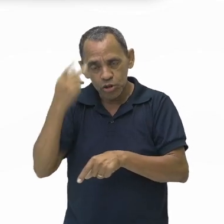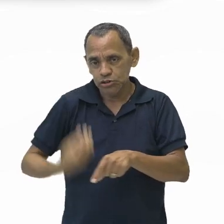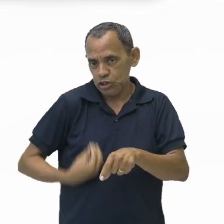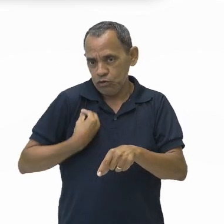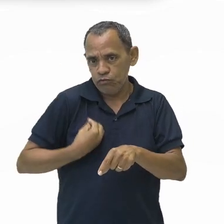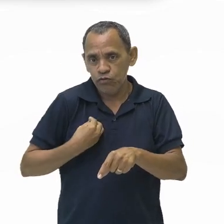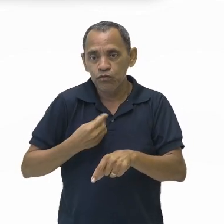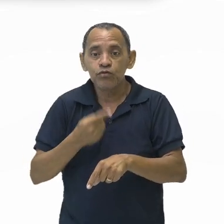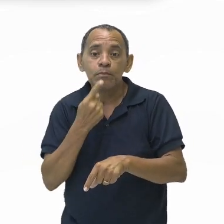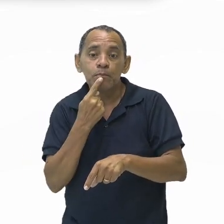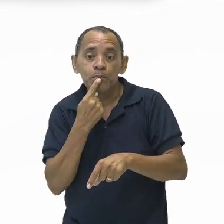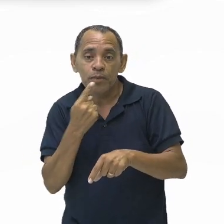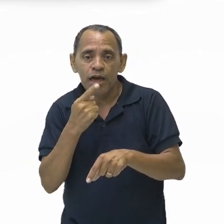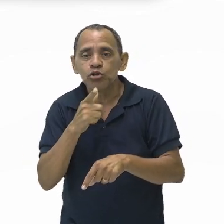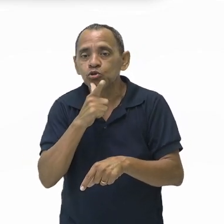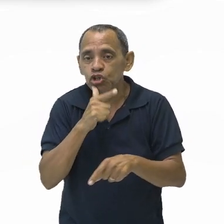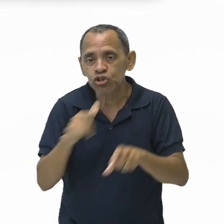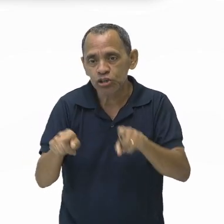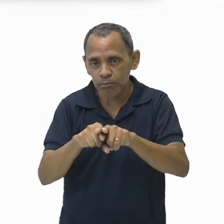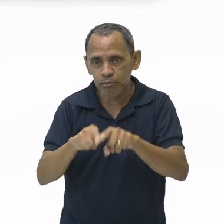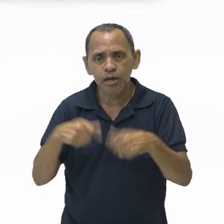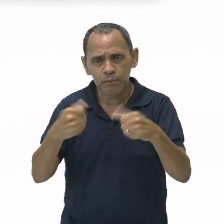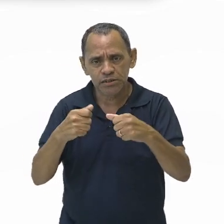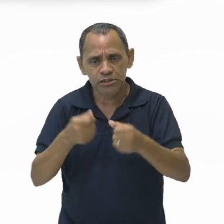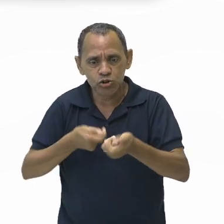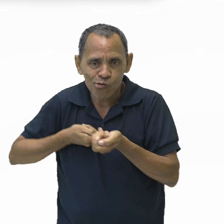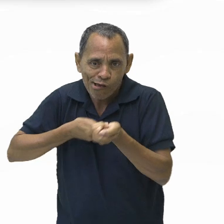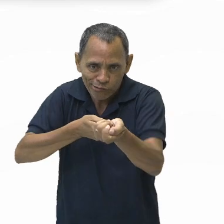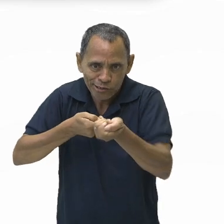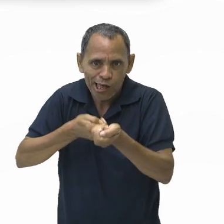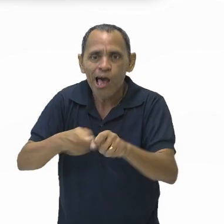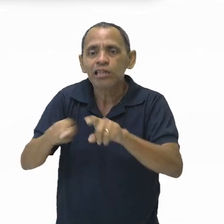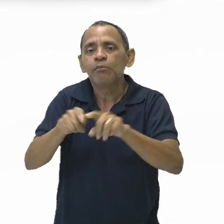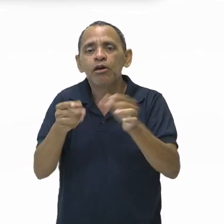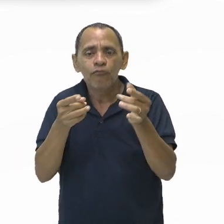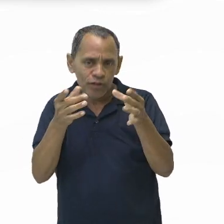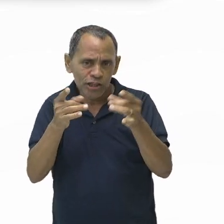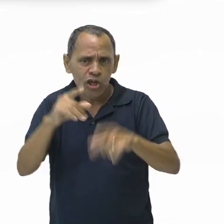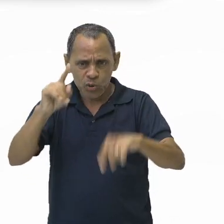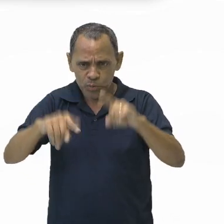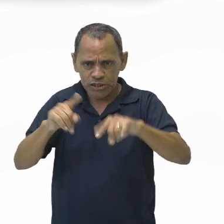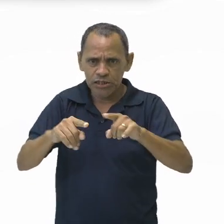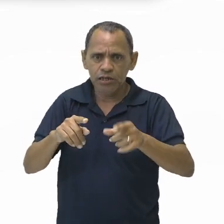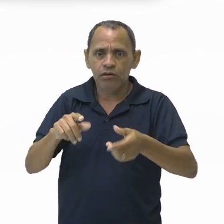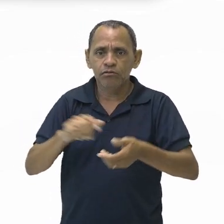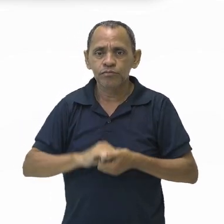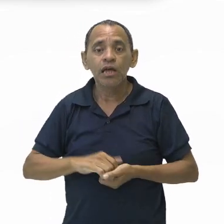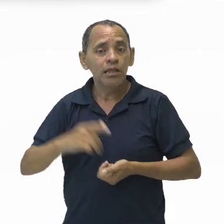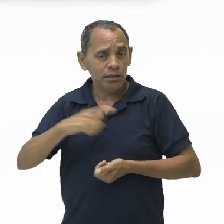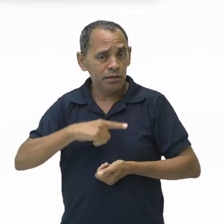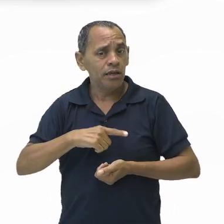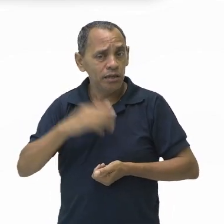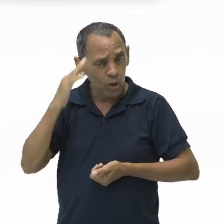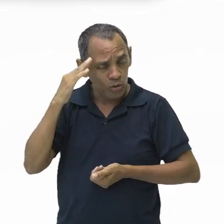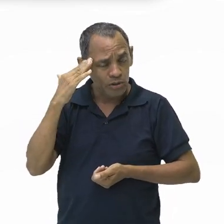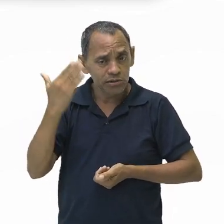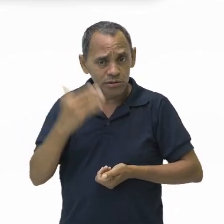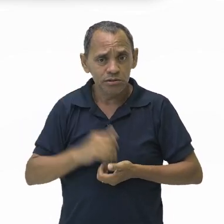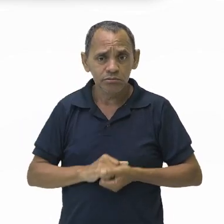para se alimentar e para vender também, né? Isso também tem acontecido. É